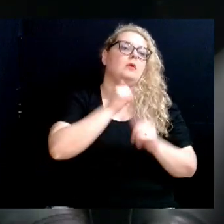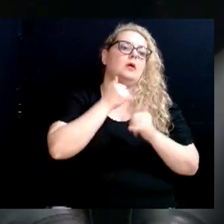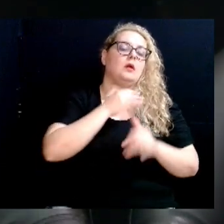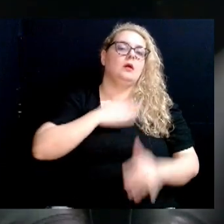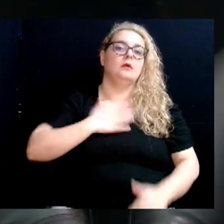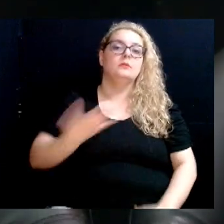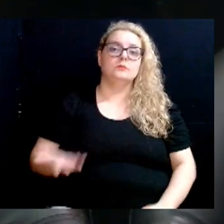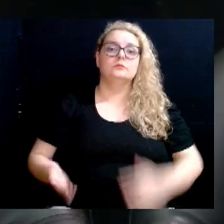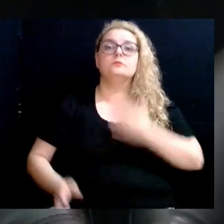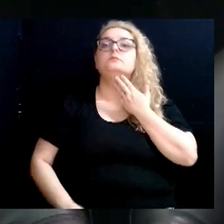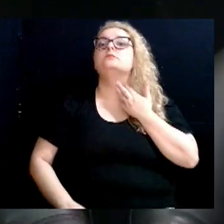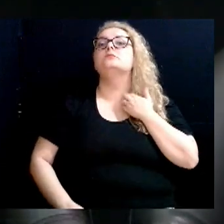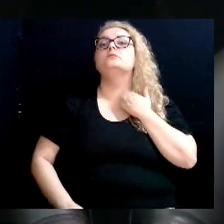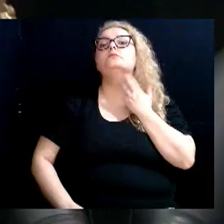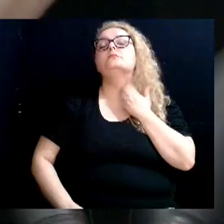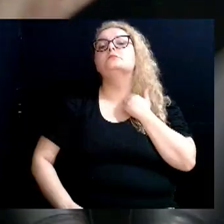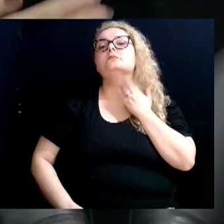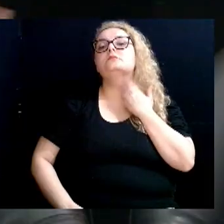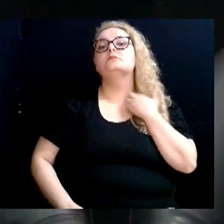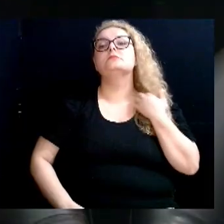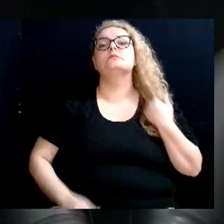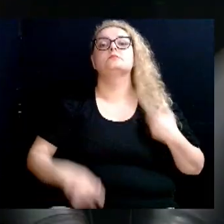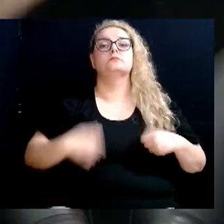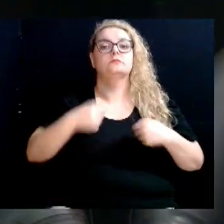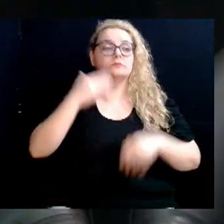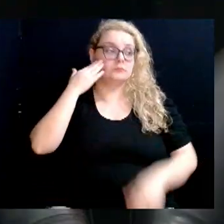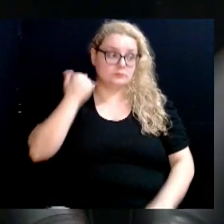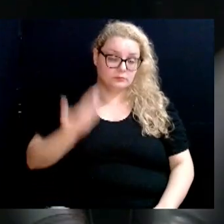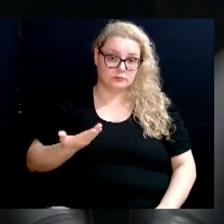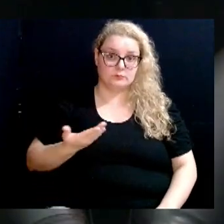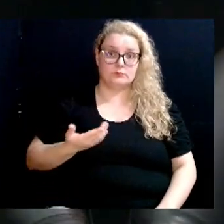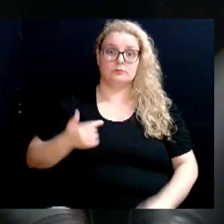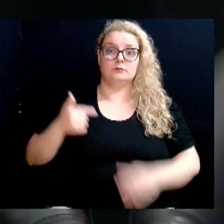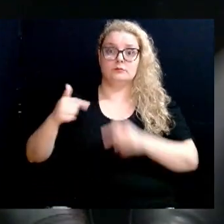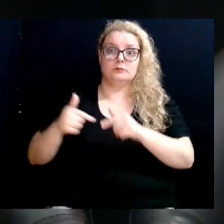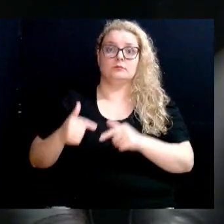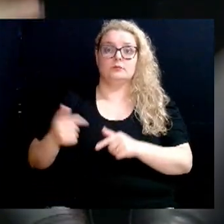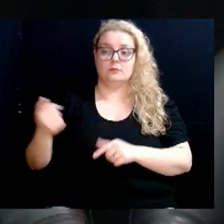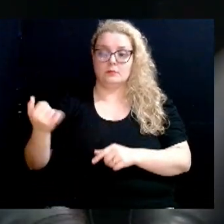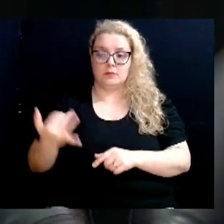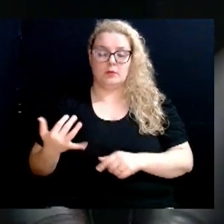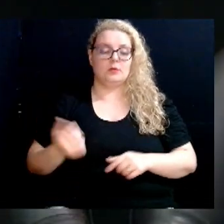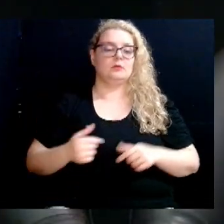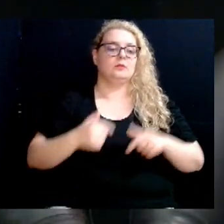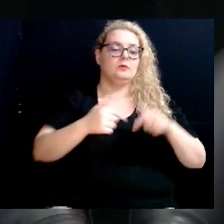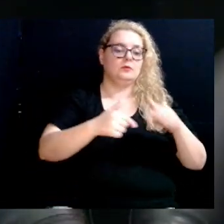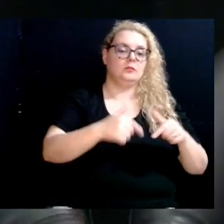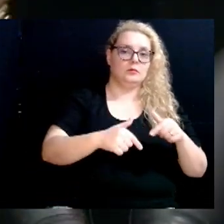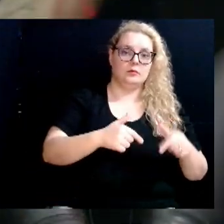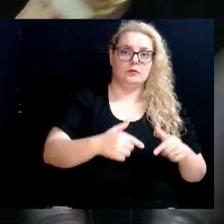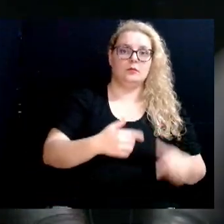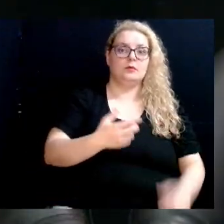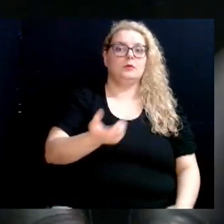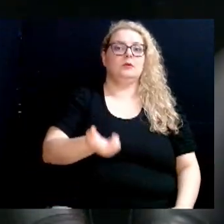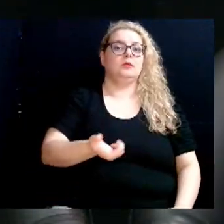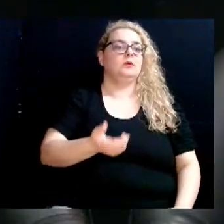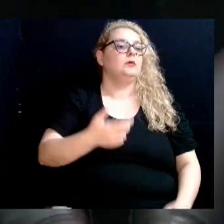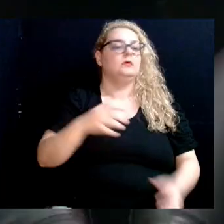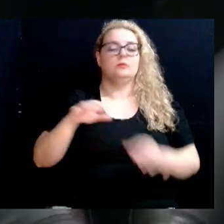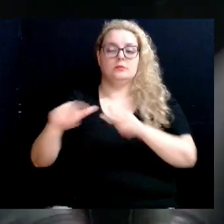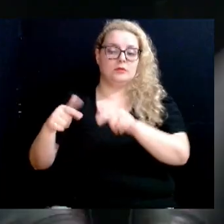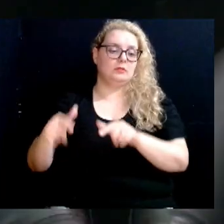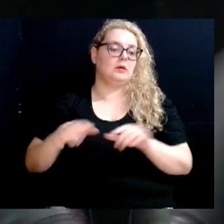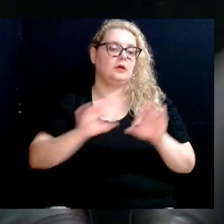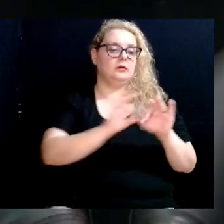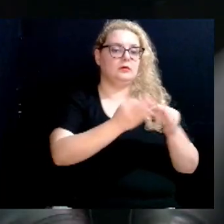você tem que saber onde você vai investir. Ó, eu vou investir no trabalho esse tanto, eu vou investir no estudo esse tanto, na família esse tanto, e na minha libido